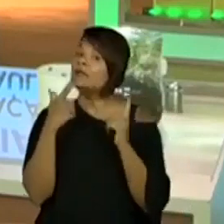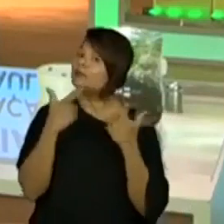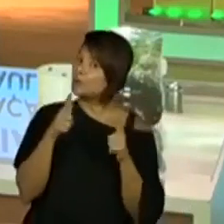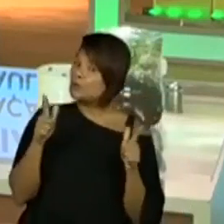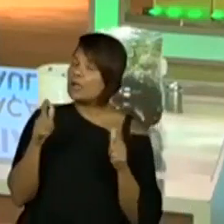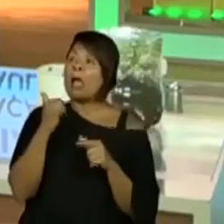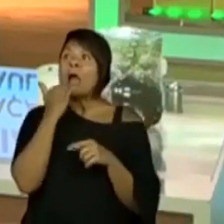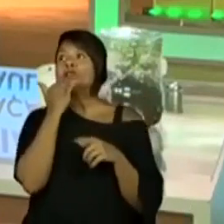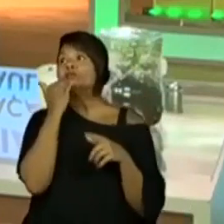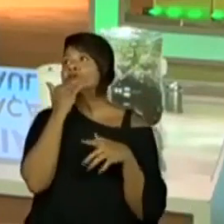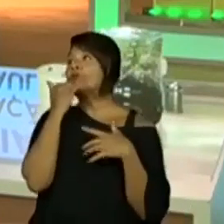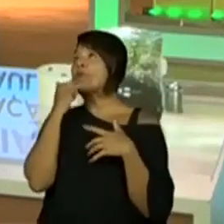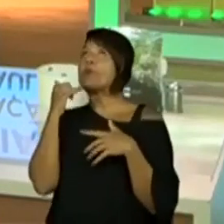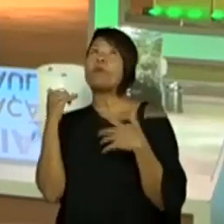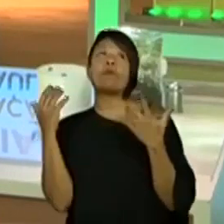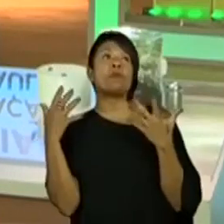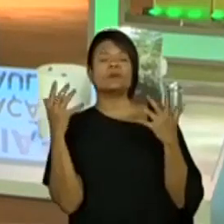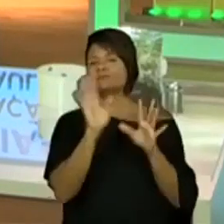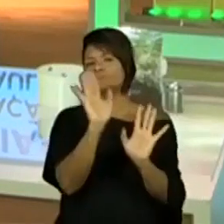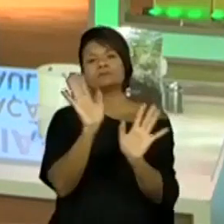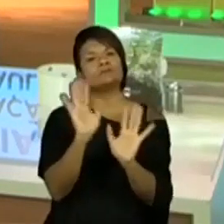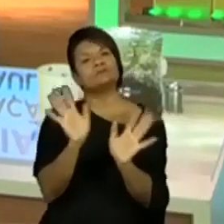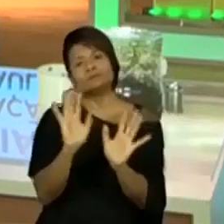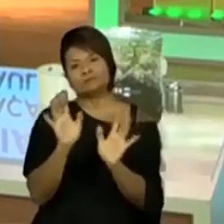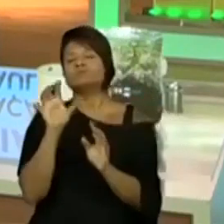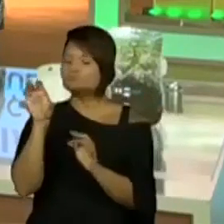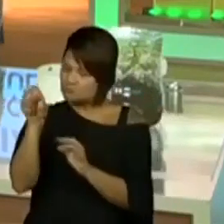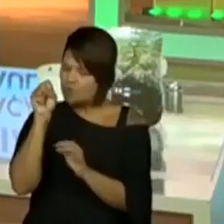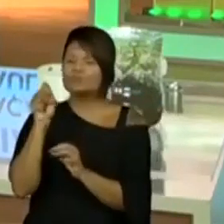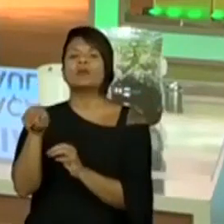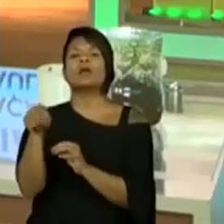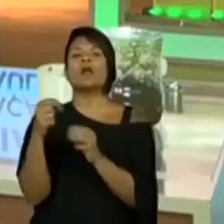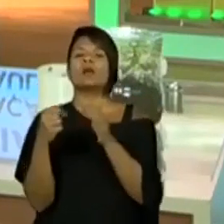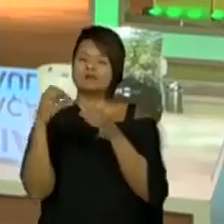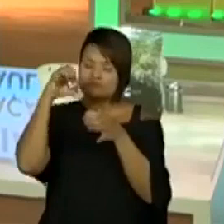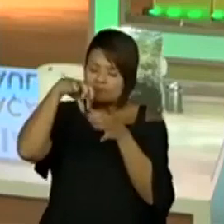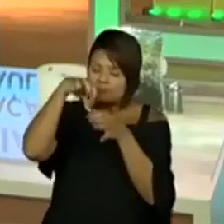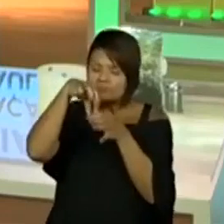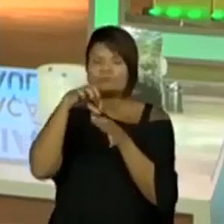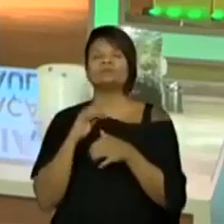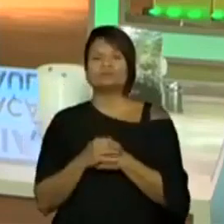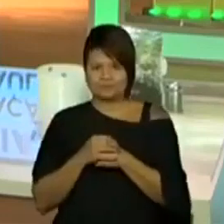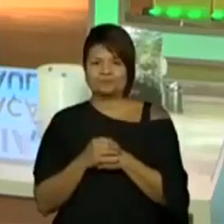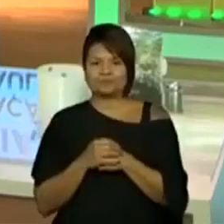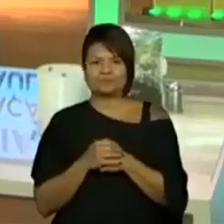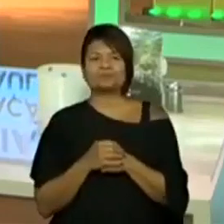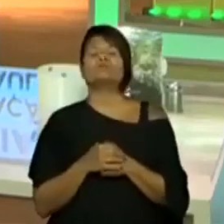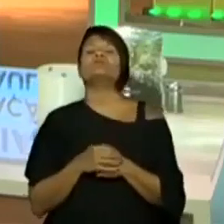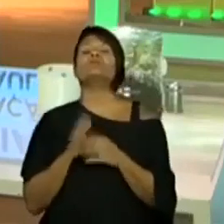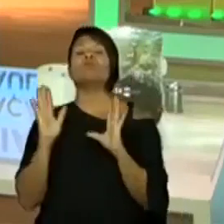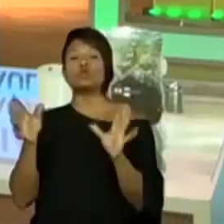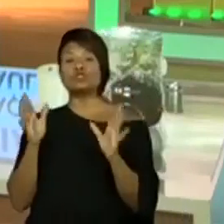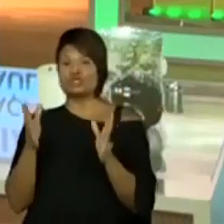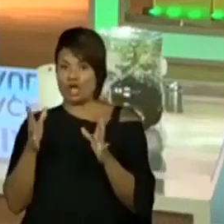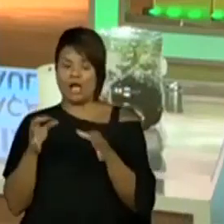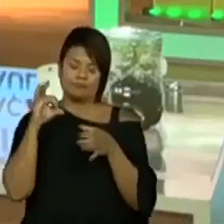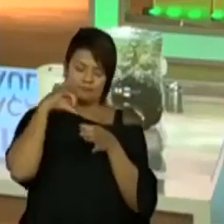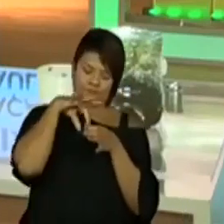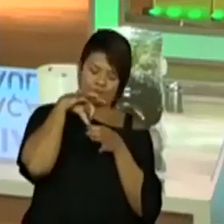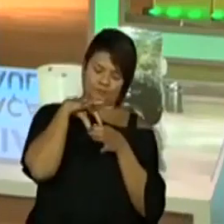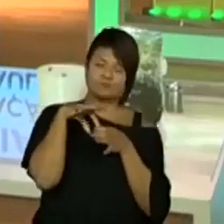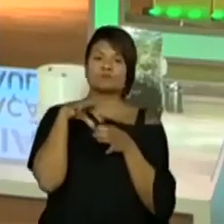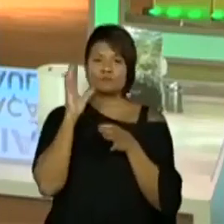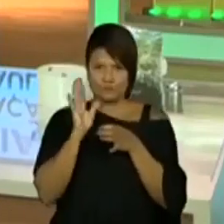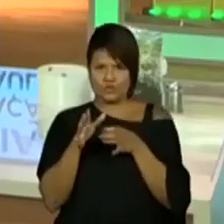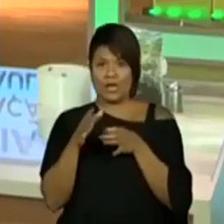não realizar a experiência aí na casa de vocês, tá bom? Coloquei aqui a minha semente, tá? Você vai